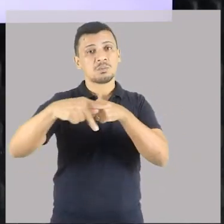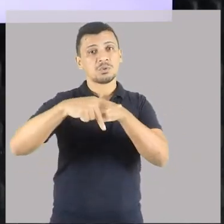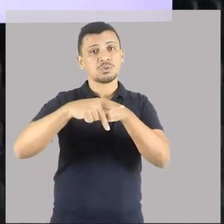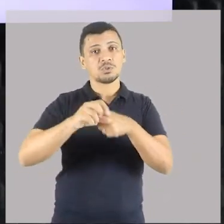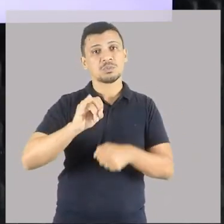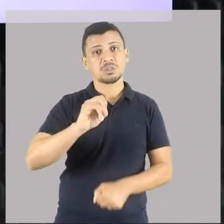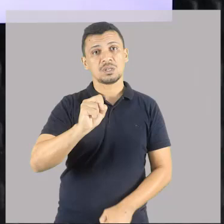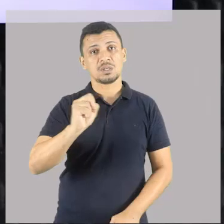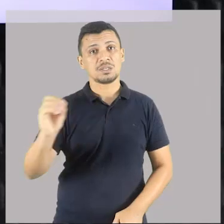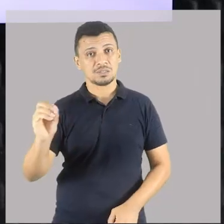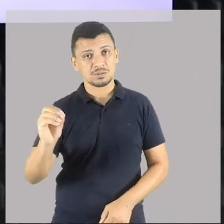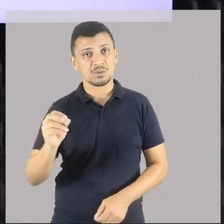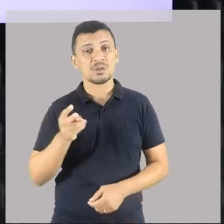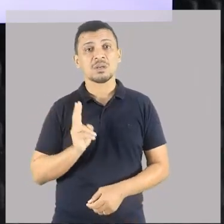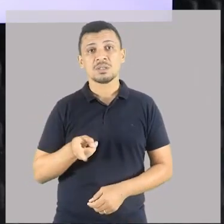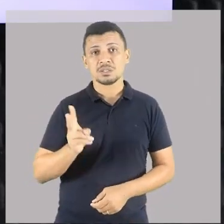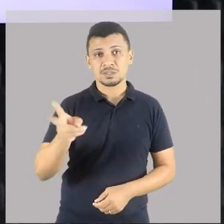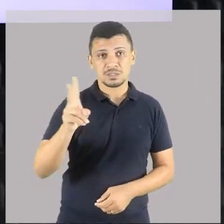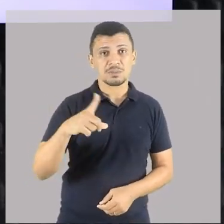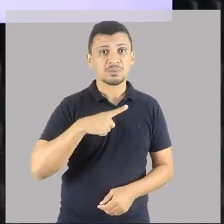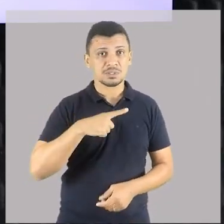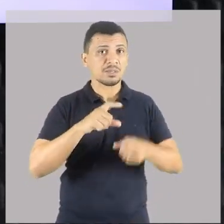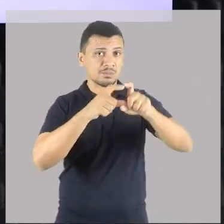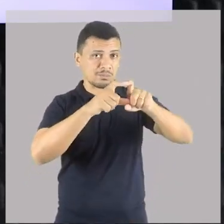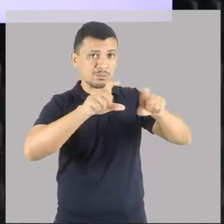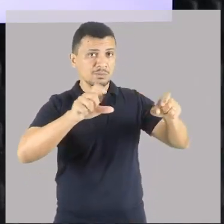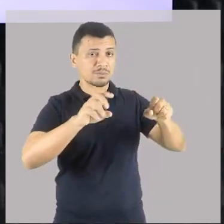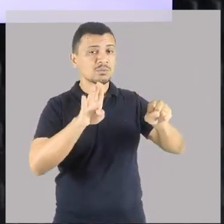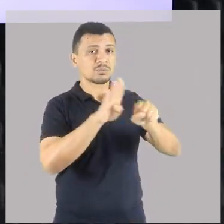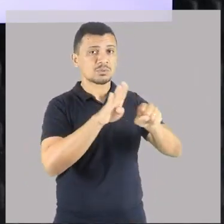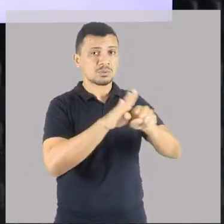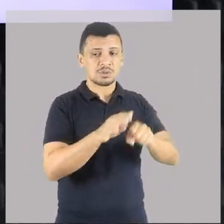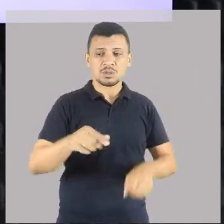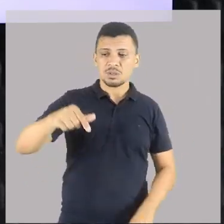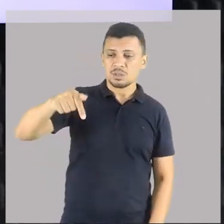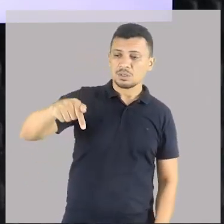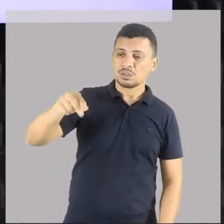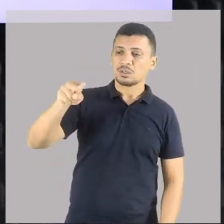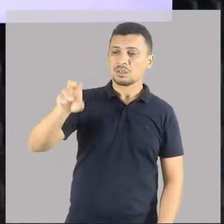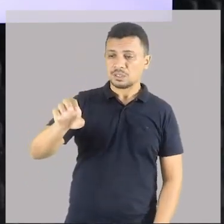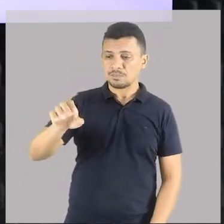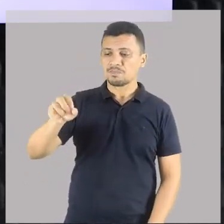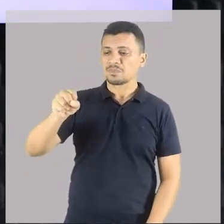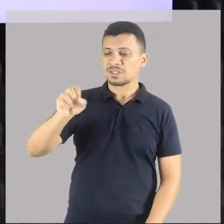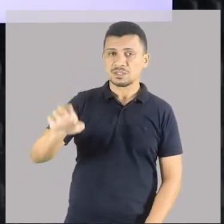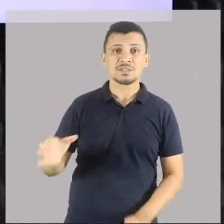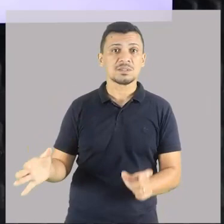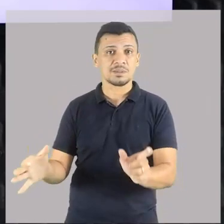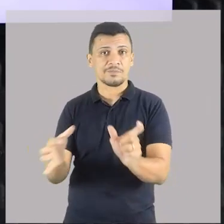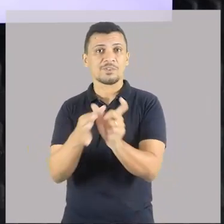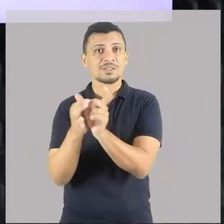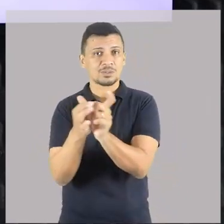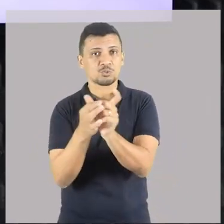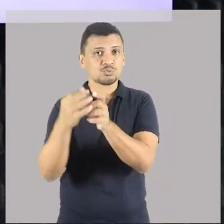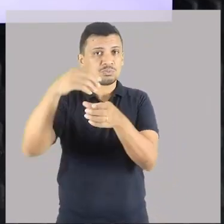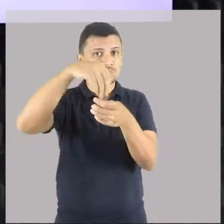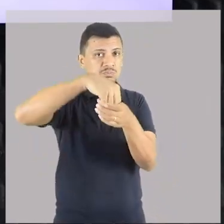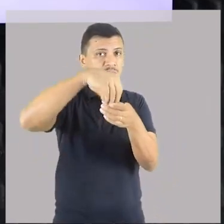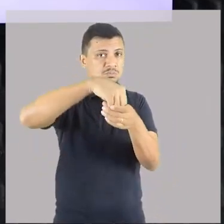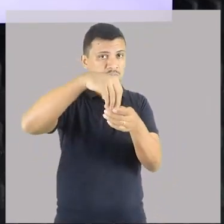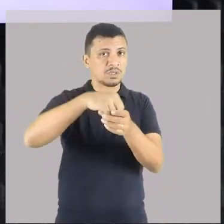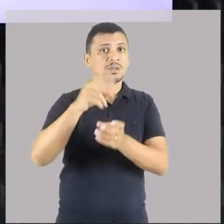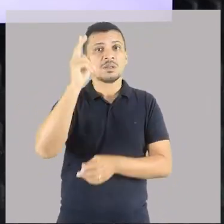isso, certo? E sempre que eu tiver uma substantiva, o que e o se serão conjunções integrantes. Então, eu preciso lembrar